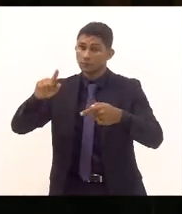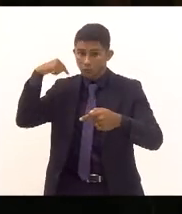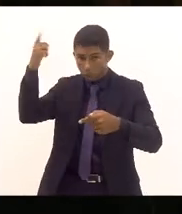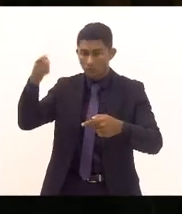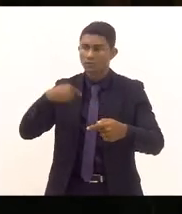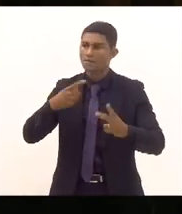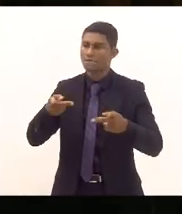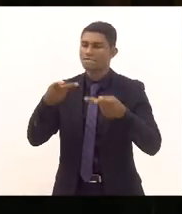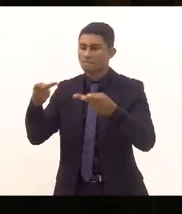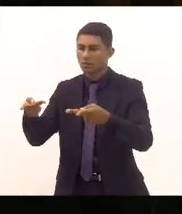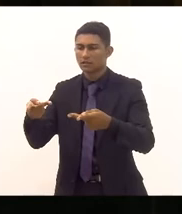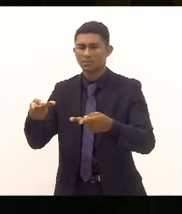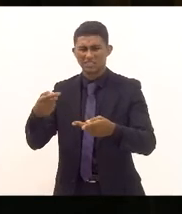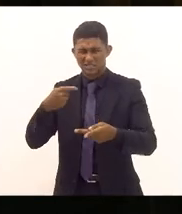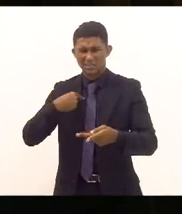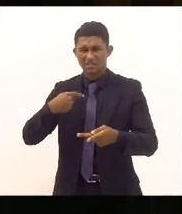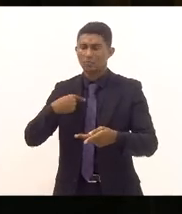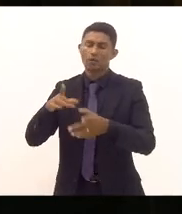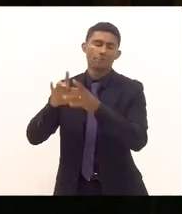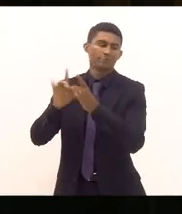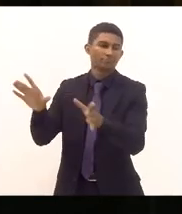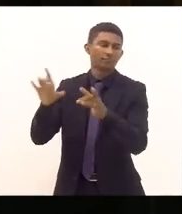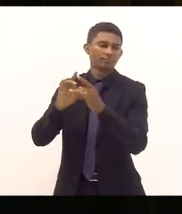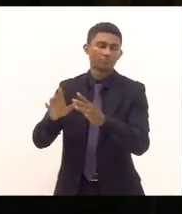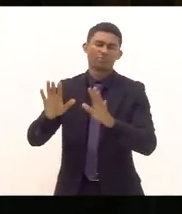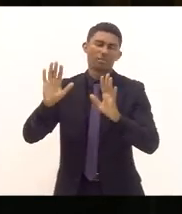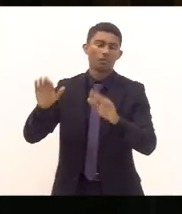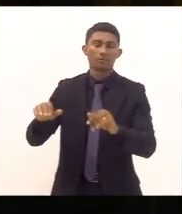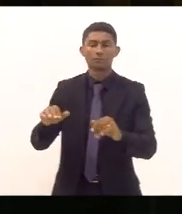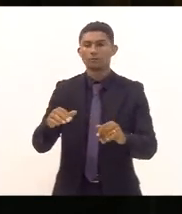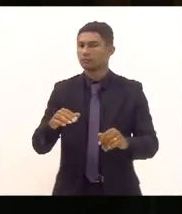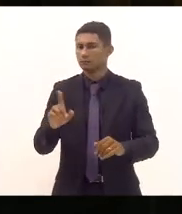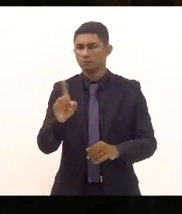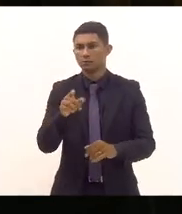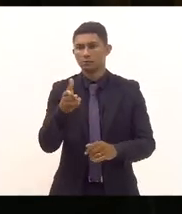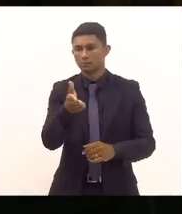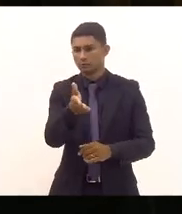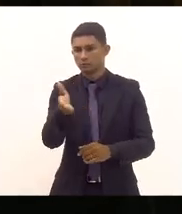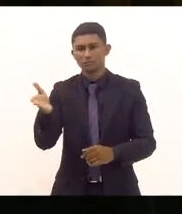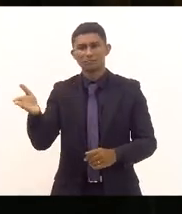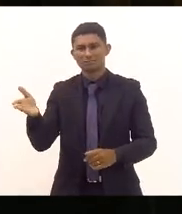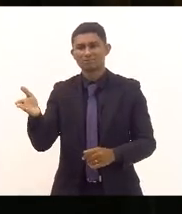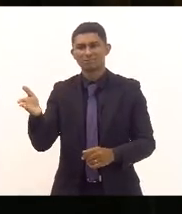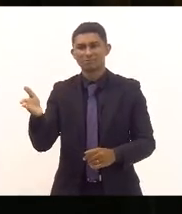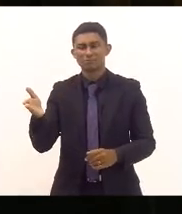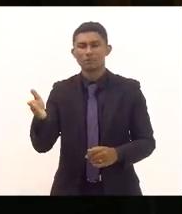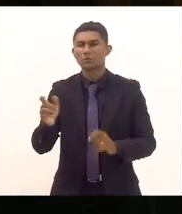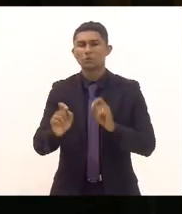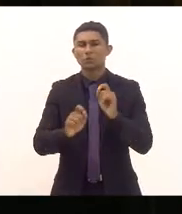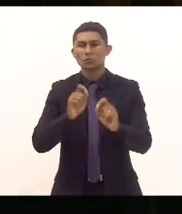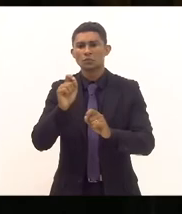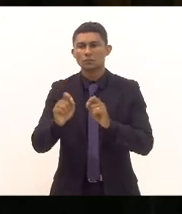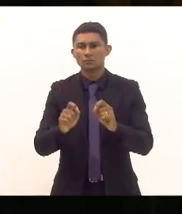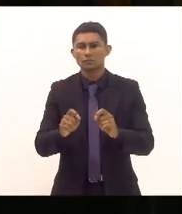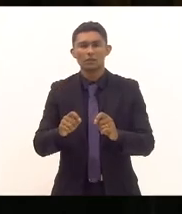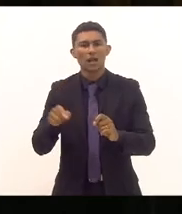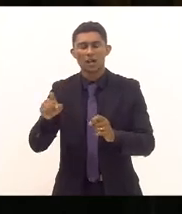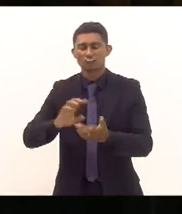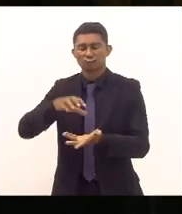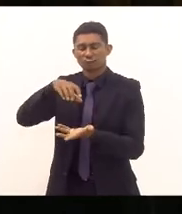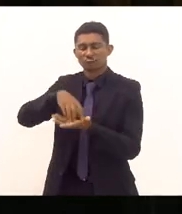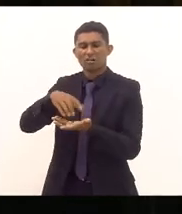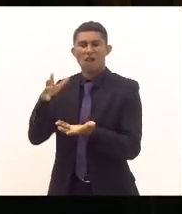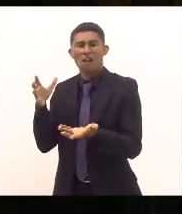seguinte e não Vou permitir que esses crápulas o homem para si aquela unidade